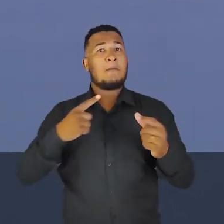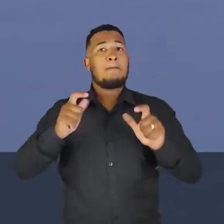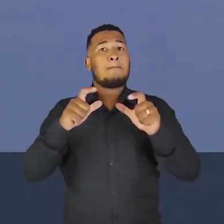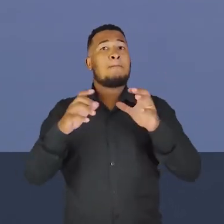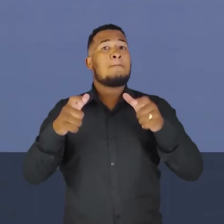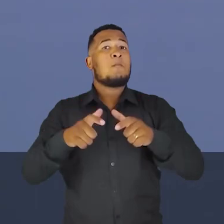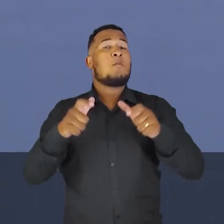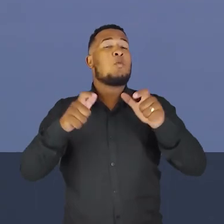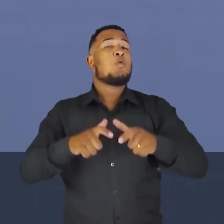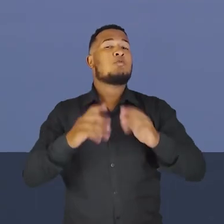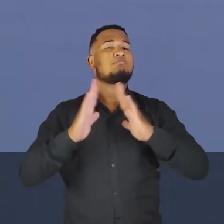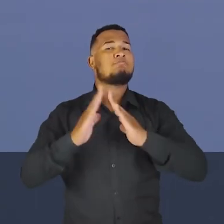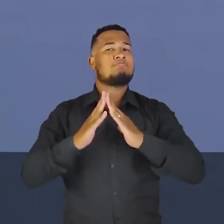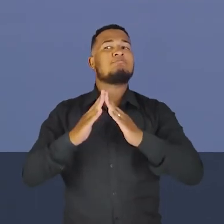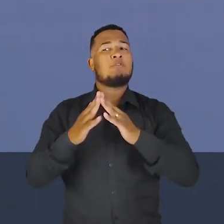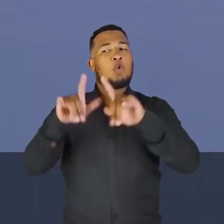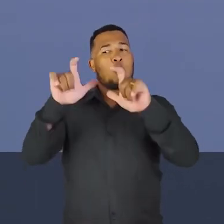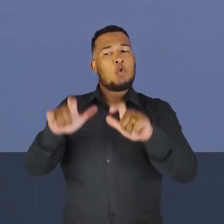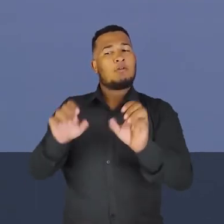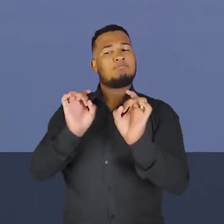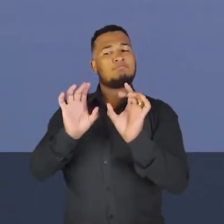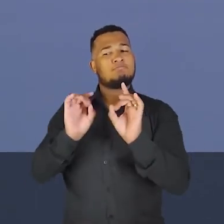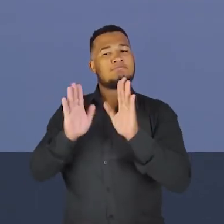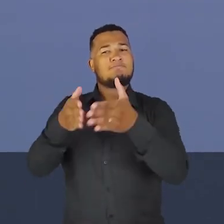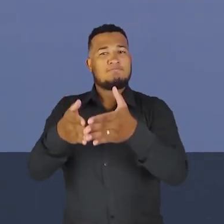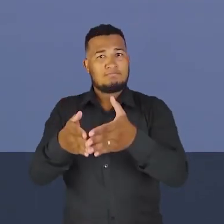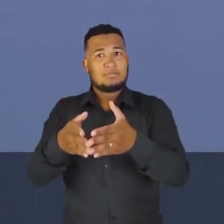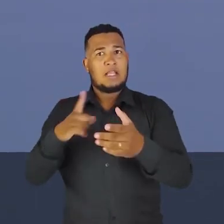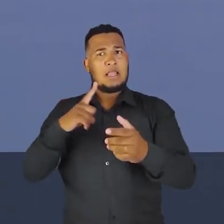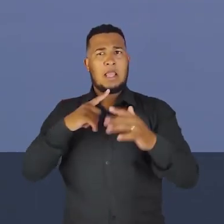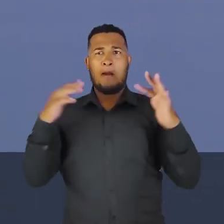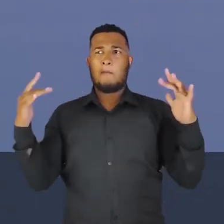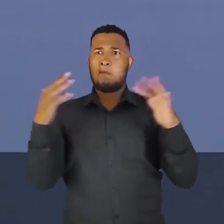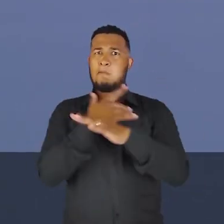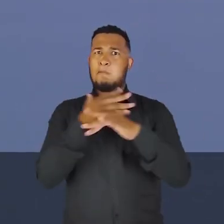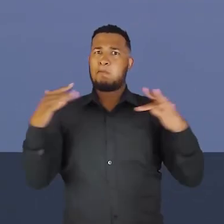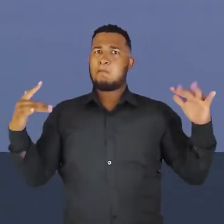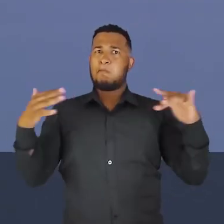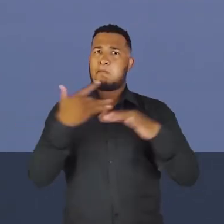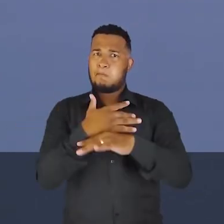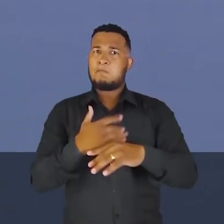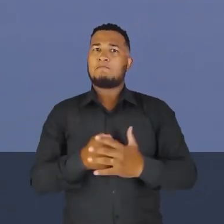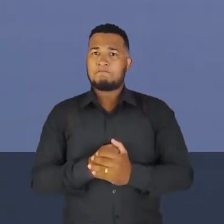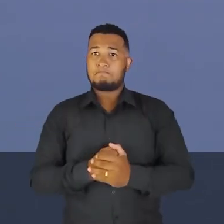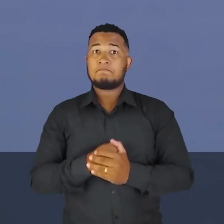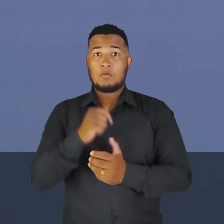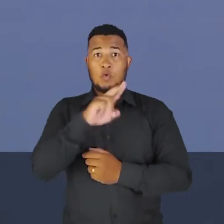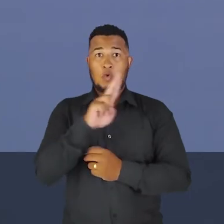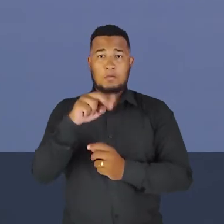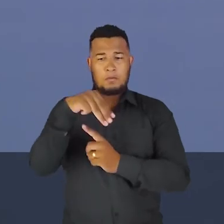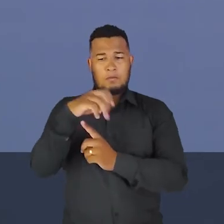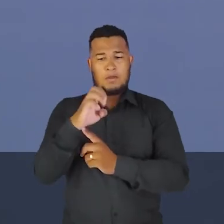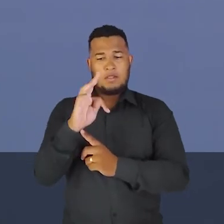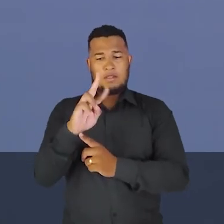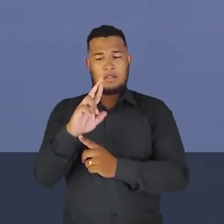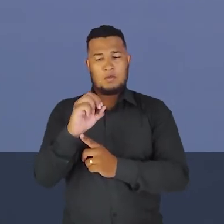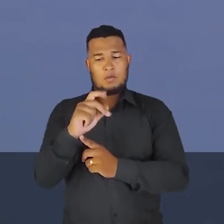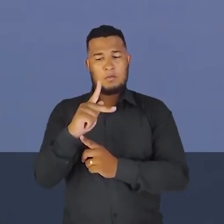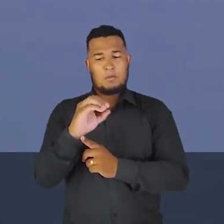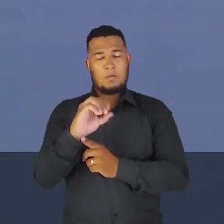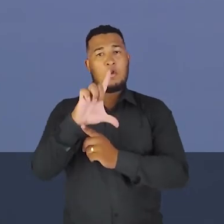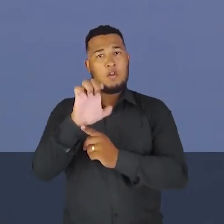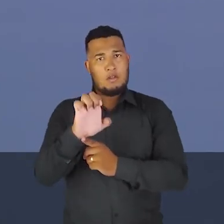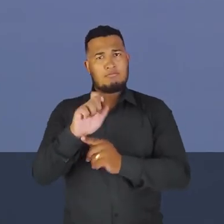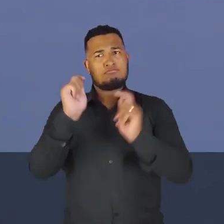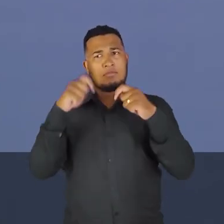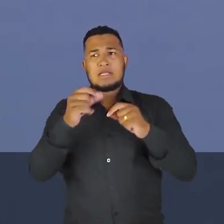mora em determinado local e dessa forma a gente dá origem às grandes metrópoles. E essas metrópoles, elas oferecem grandes serviços,